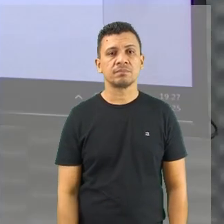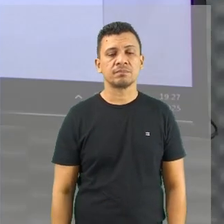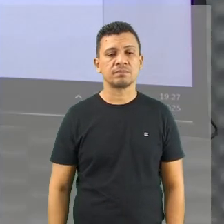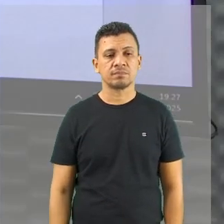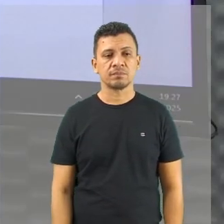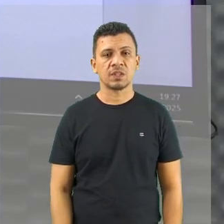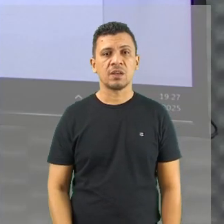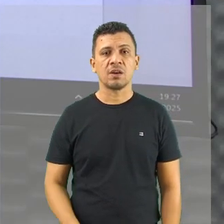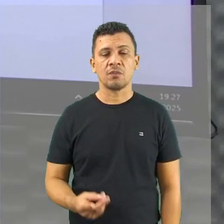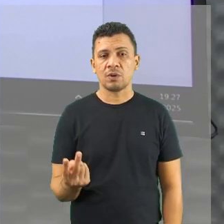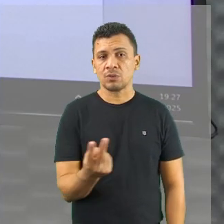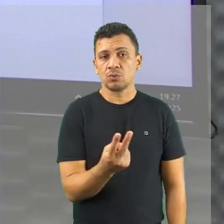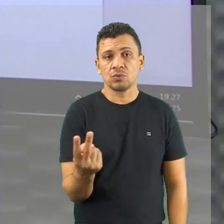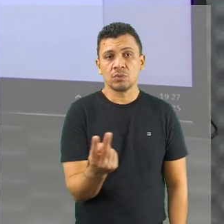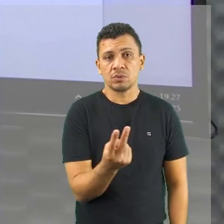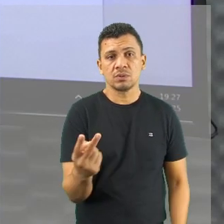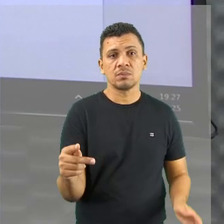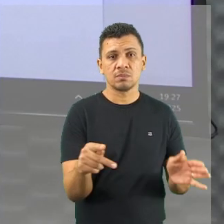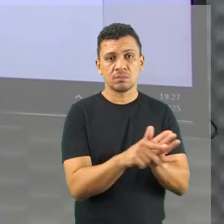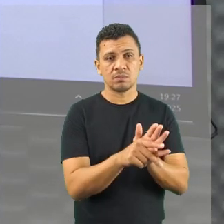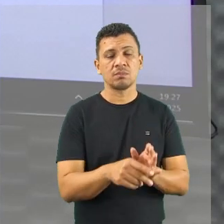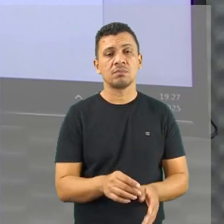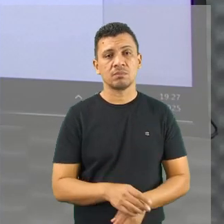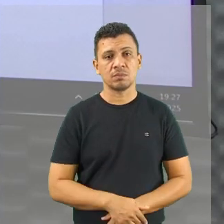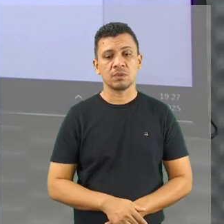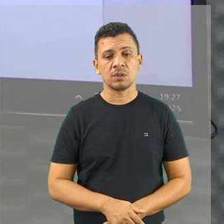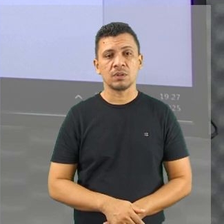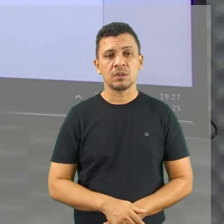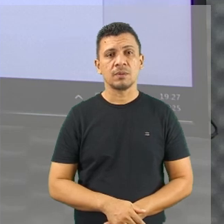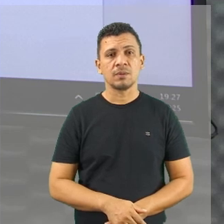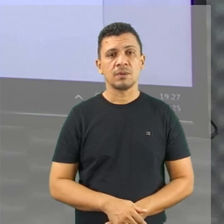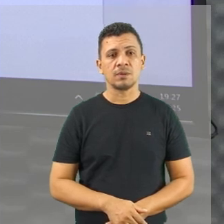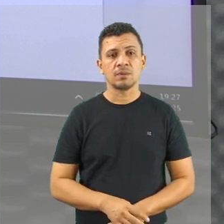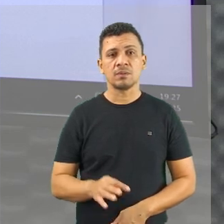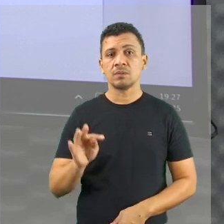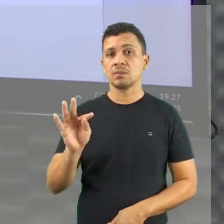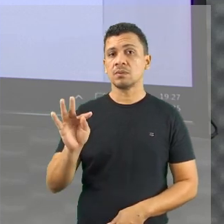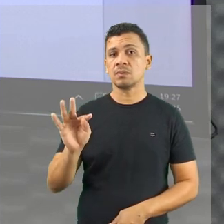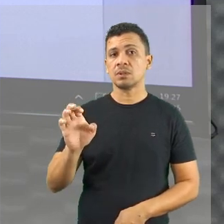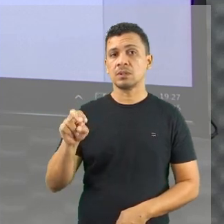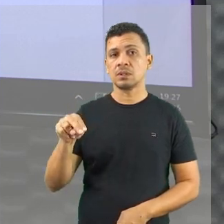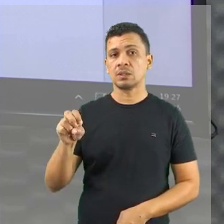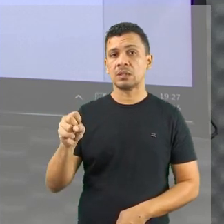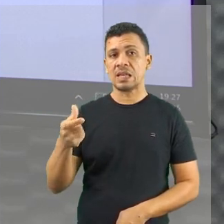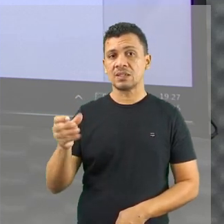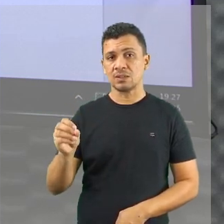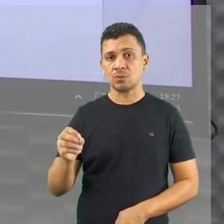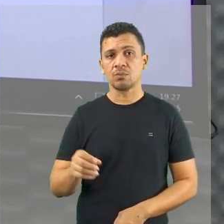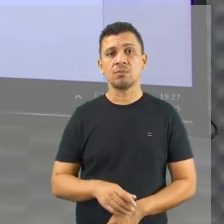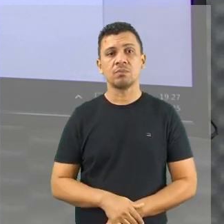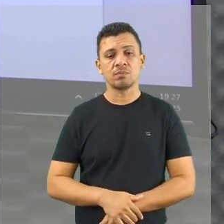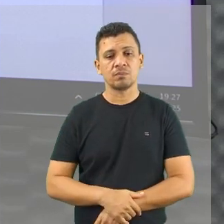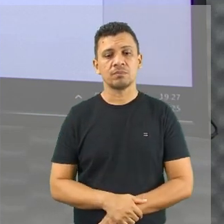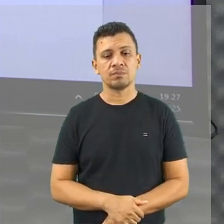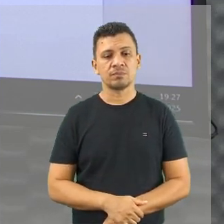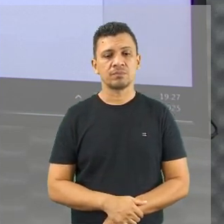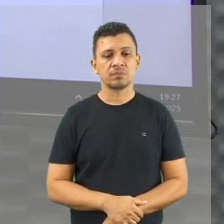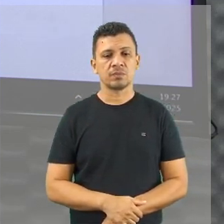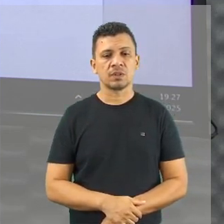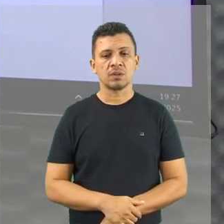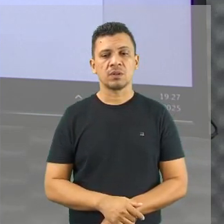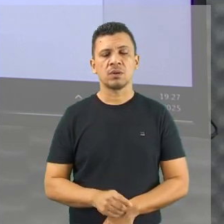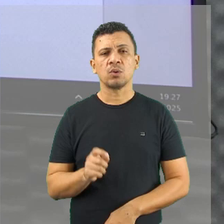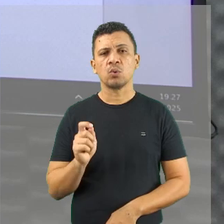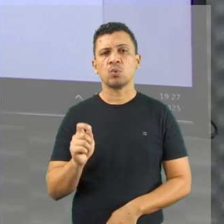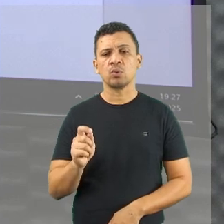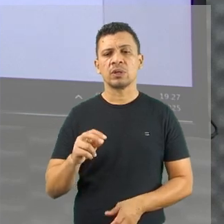ser compartilhada. A DDP é a tensão, tá, gente? A DDP é a tensão. Então ele fala assim, ó. Daí o que